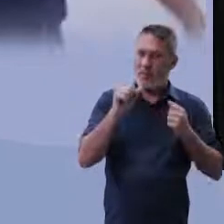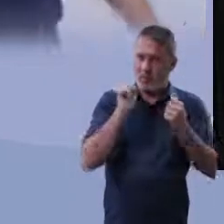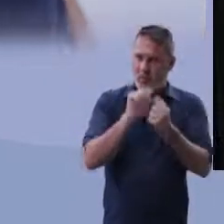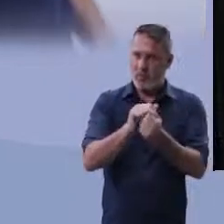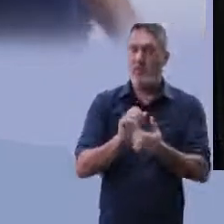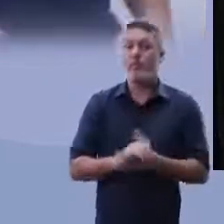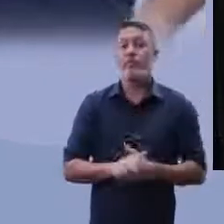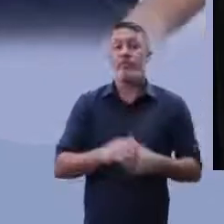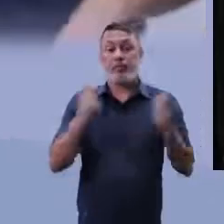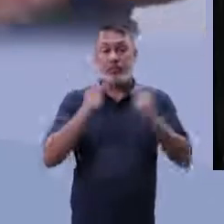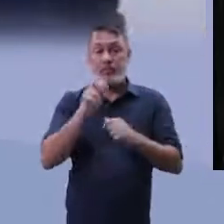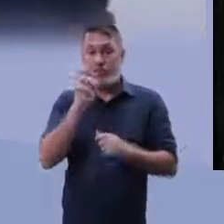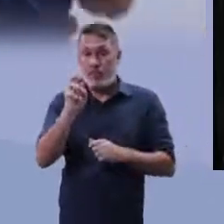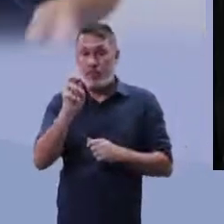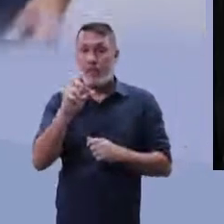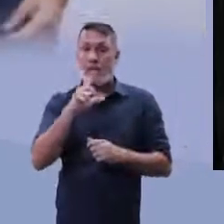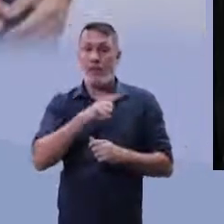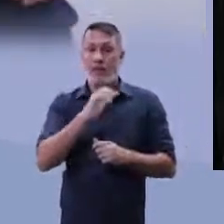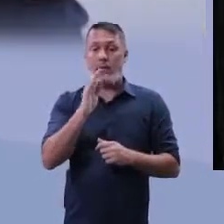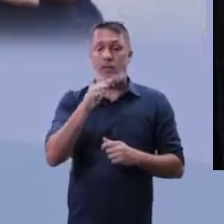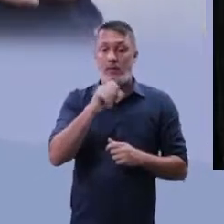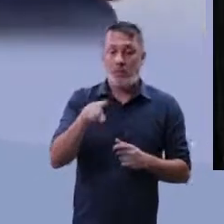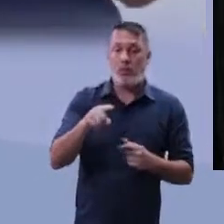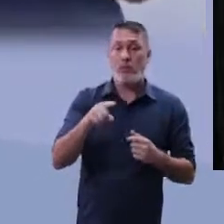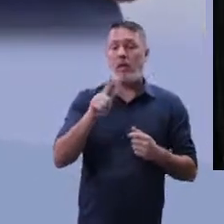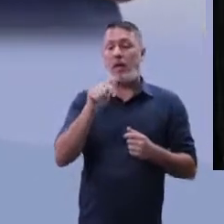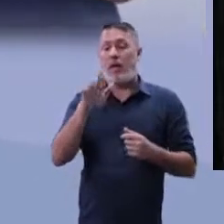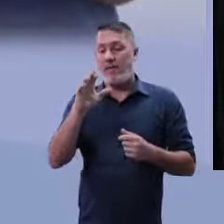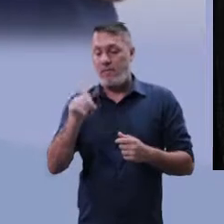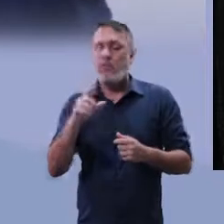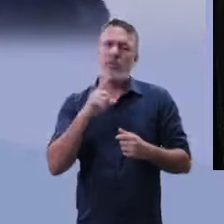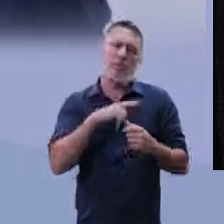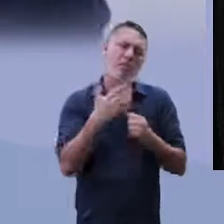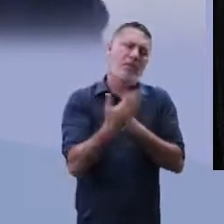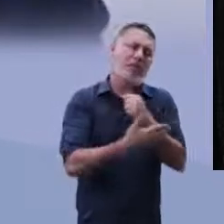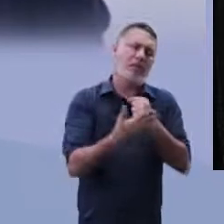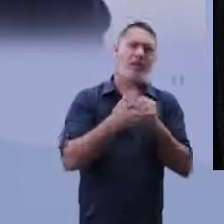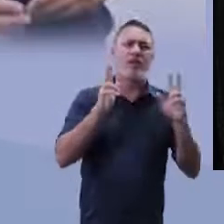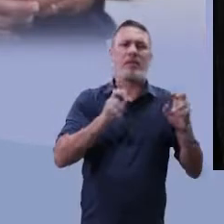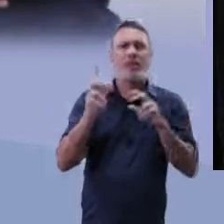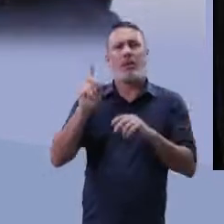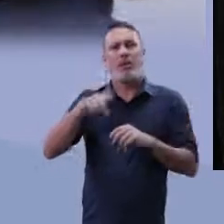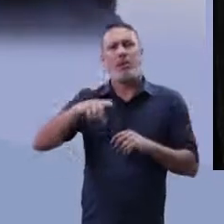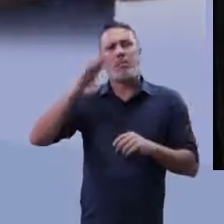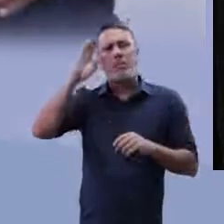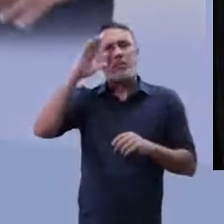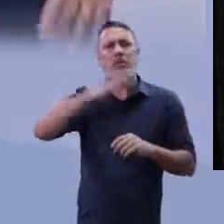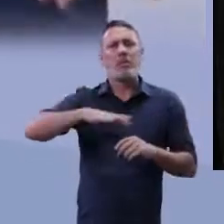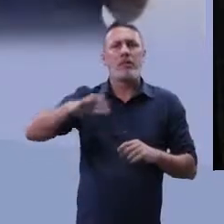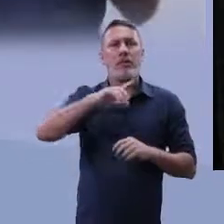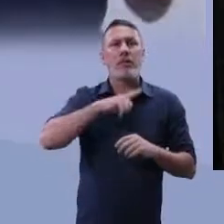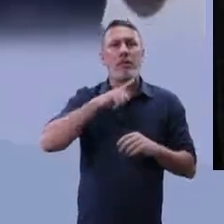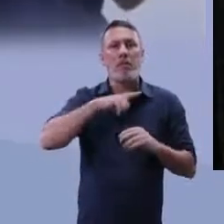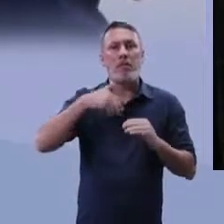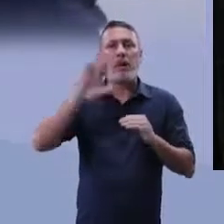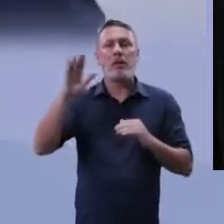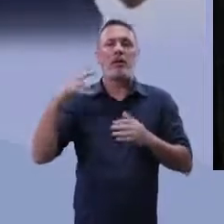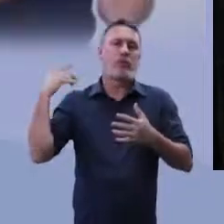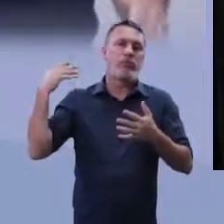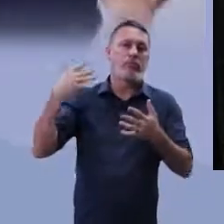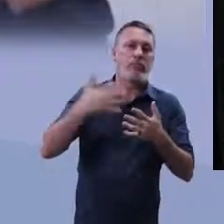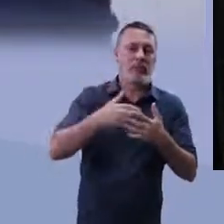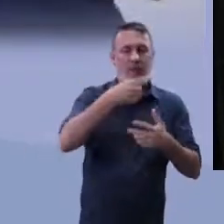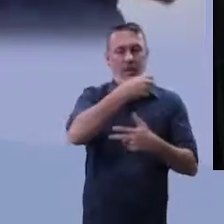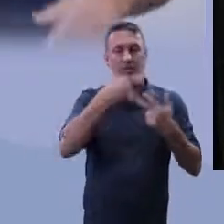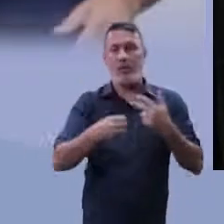meu hacker? Tamo junto. Então, na competência 5 aí, funções e gráficos. Basicamente, esses assuntos aí são os principais aí, é o